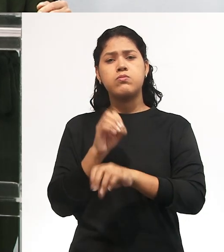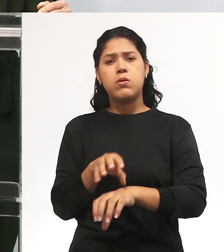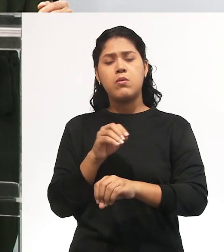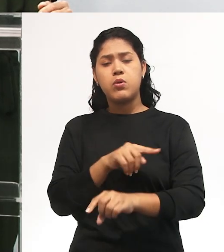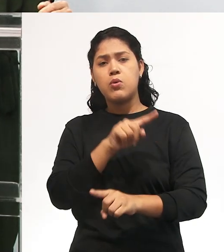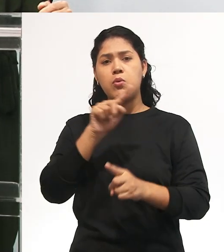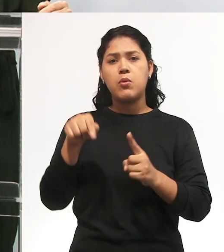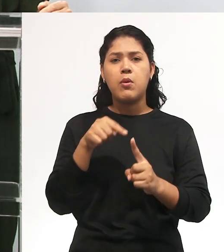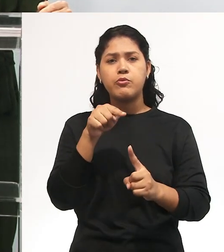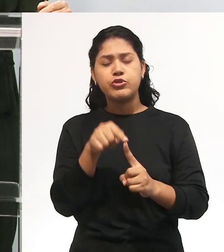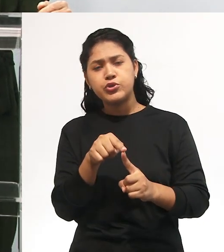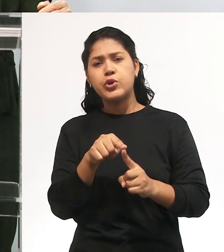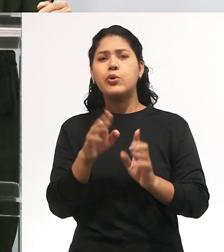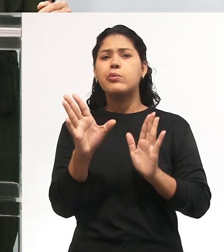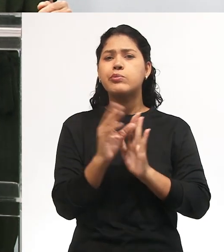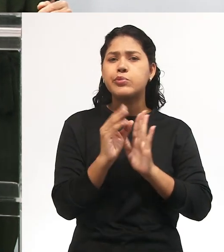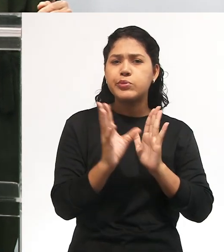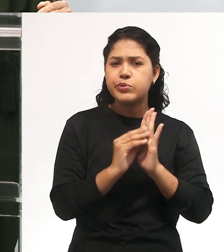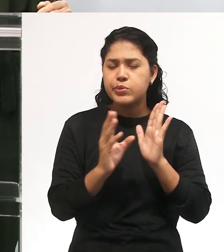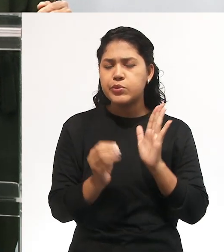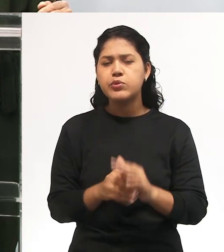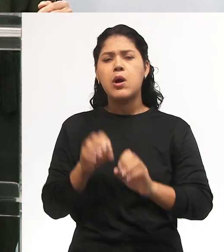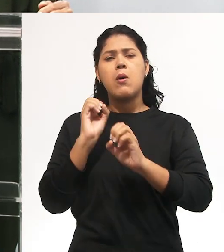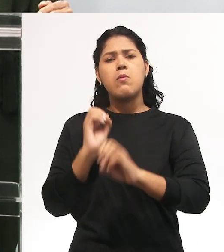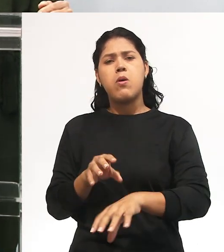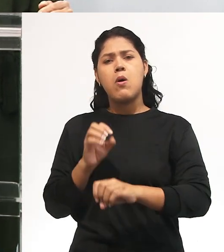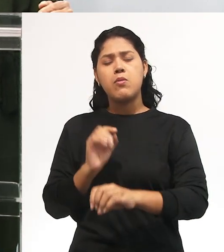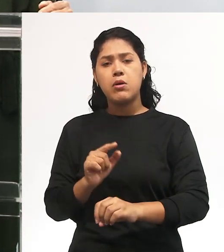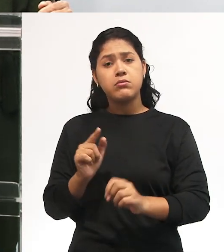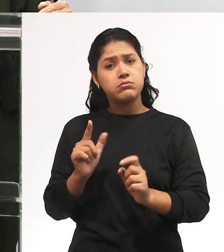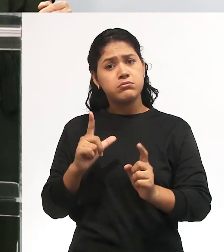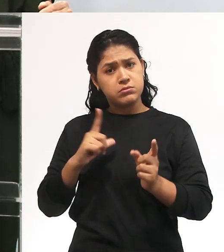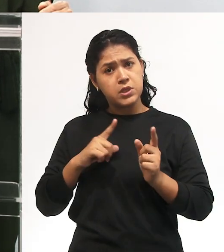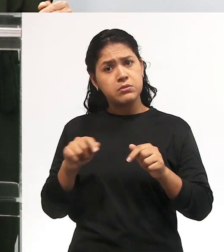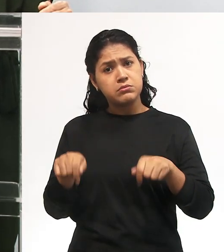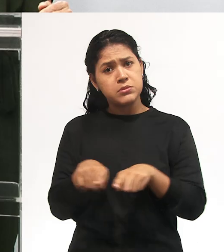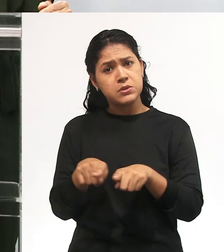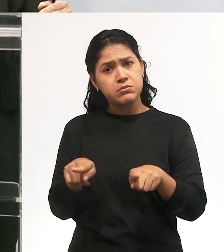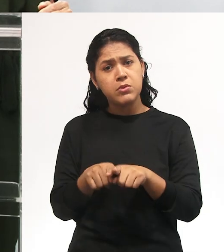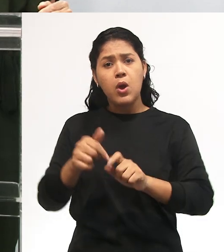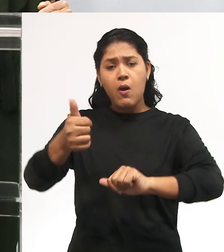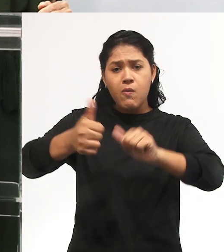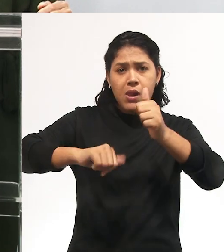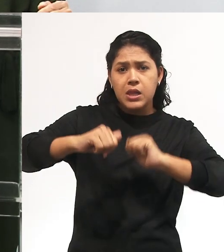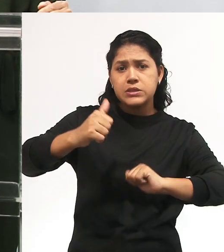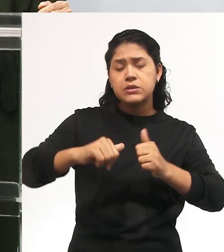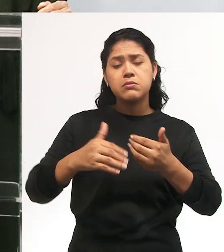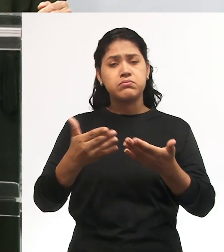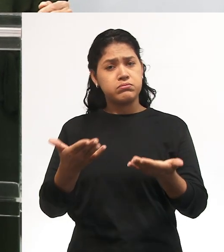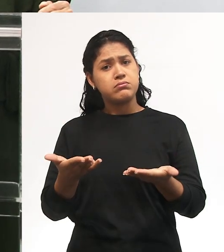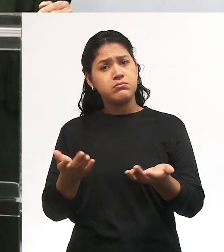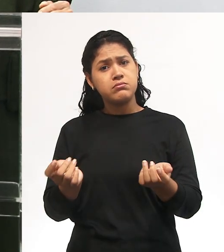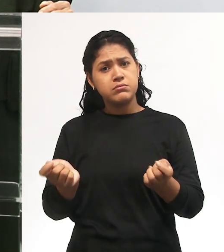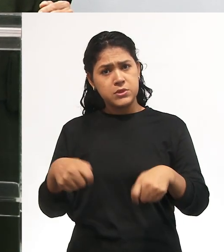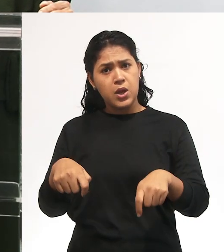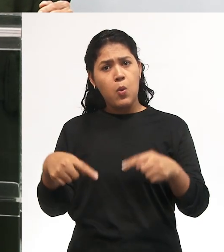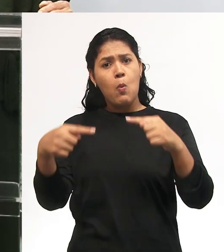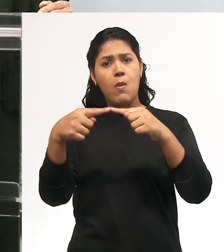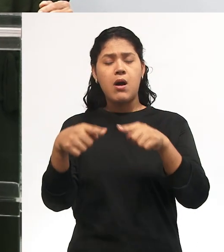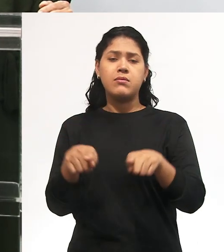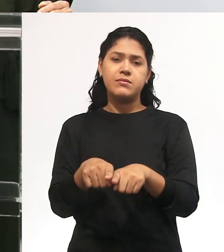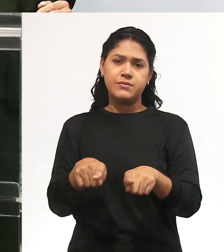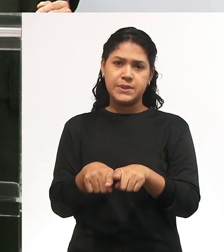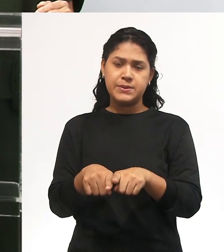a buscar o objetivo para com o nosso aluno, isso faz com que a gente passe pelo processo de